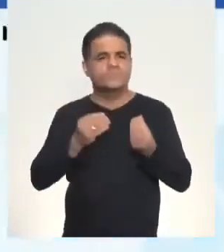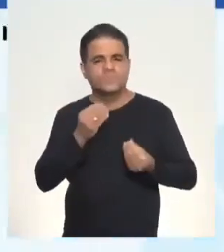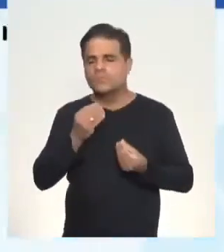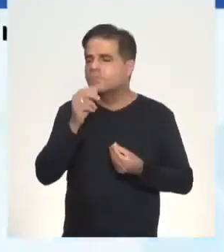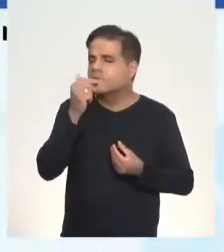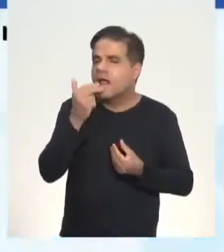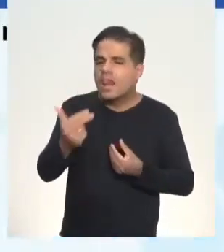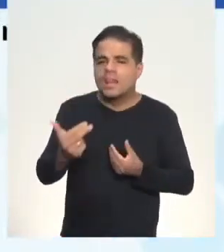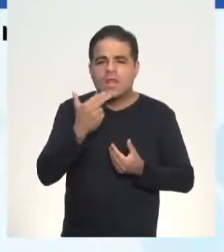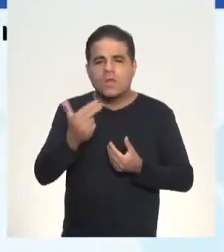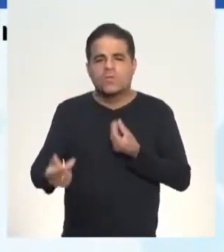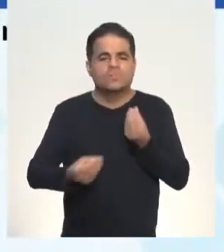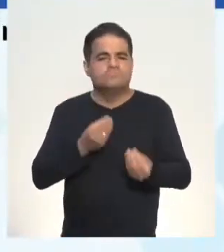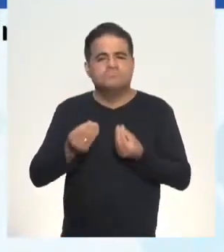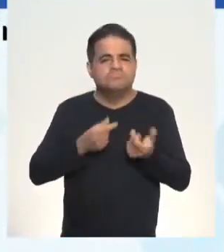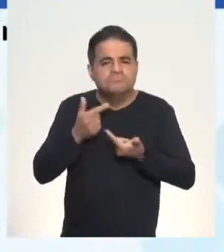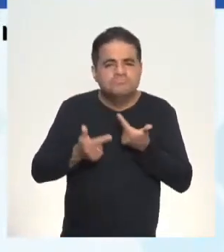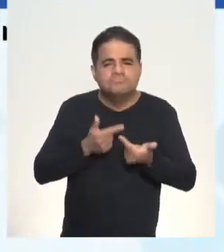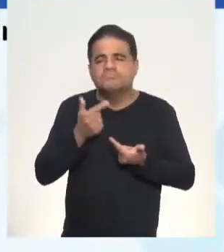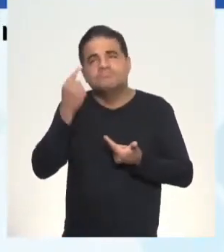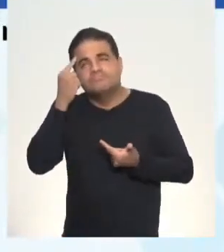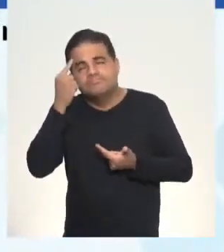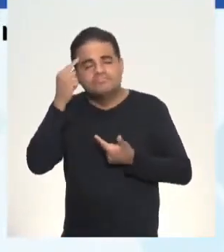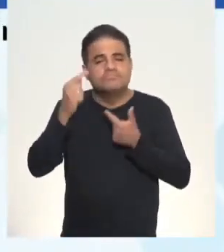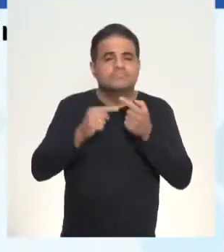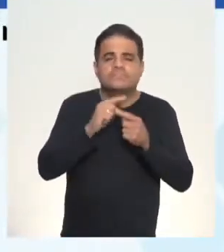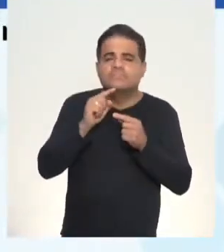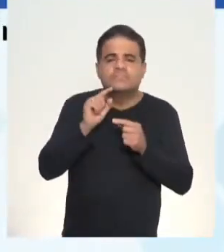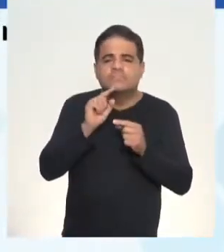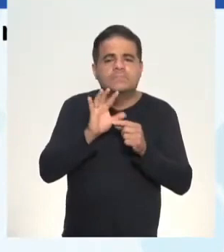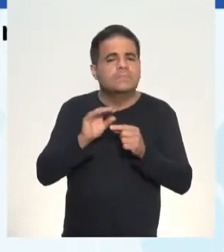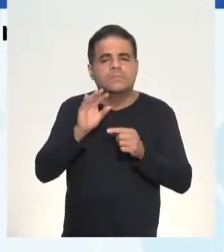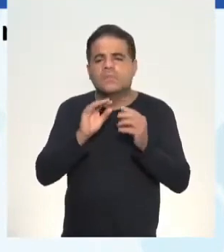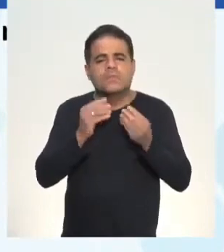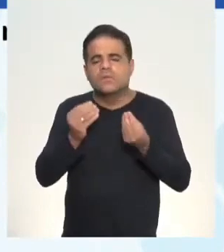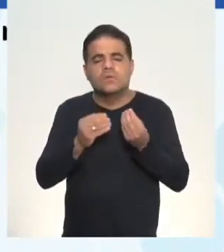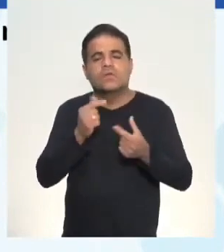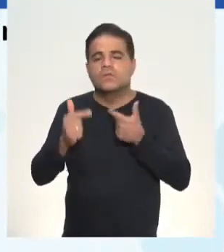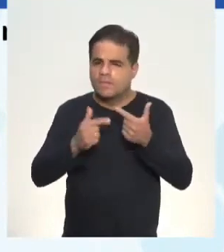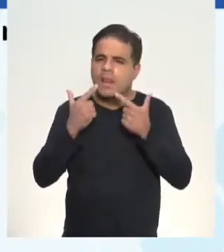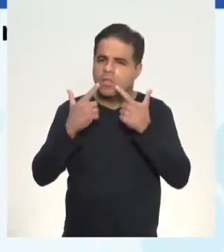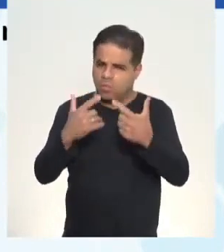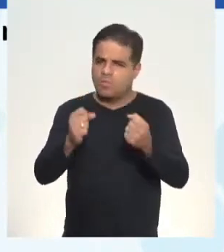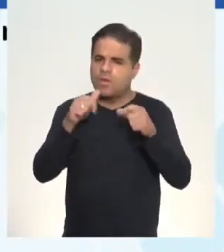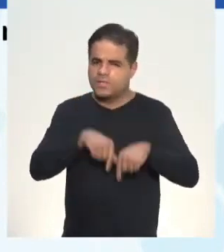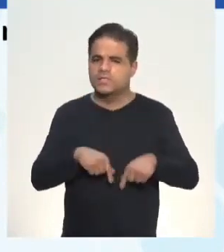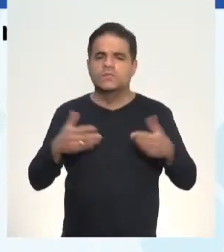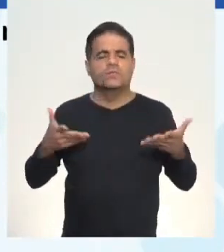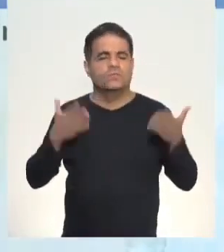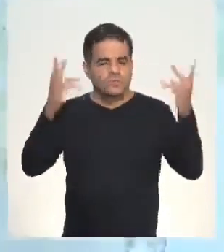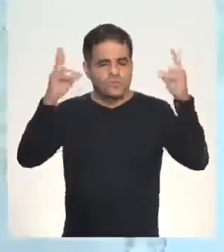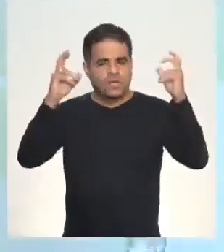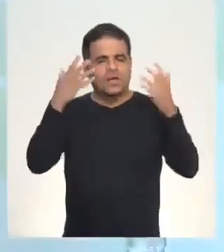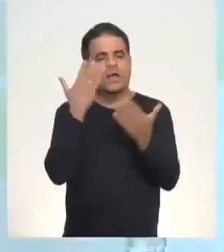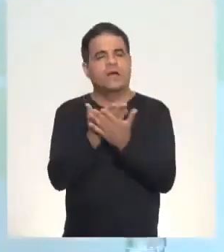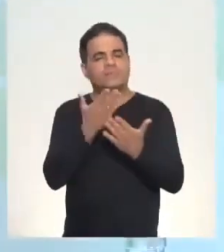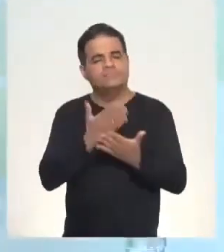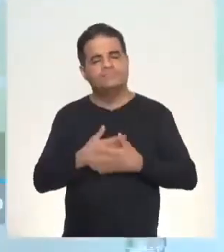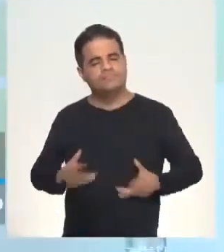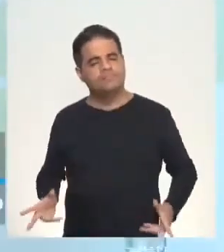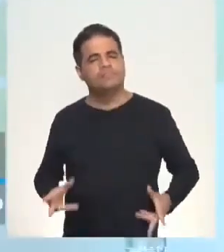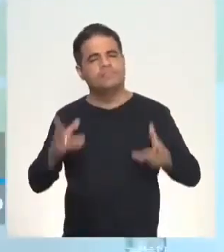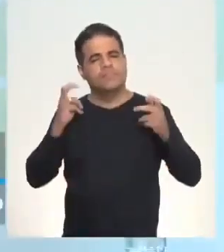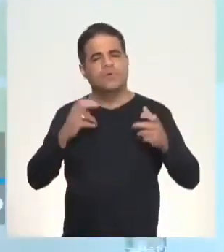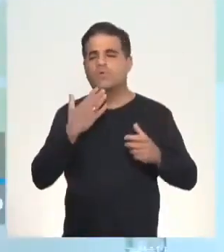língua funciona? Como que se dá esse funcionamento da língua? A gente trabalha com linguagem, né? Então, a aula de hoje vem com essa